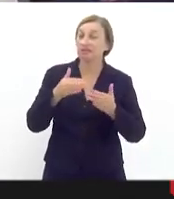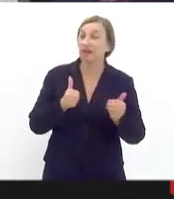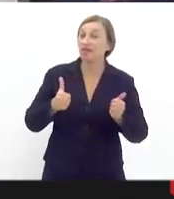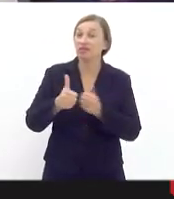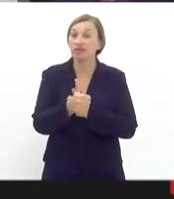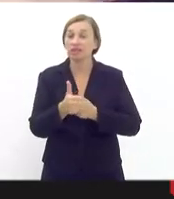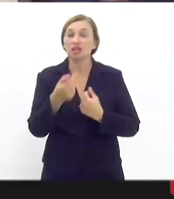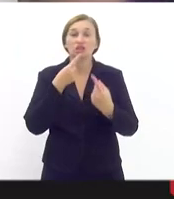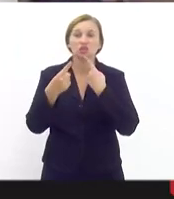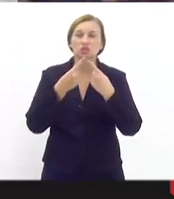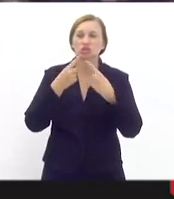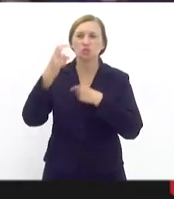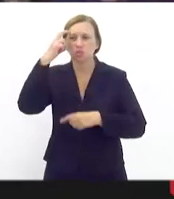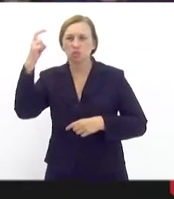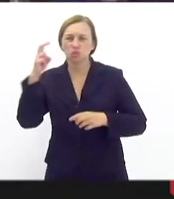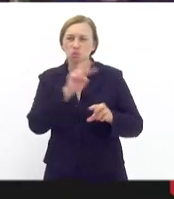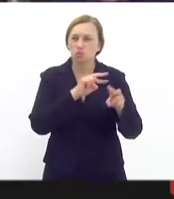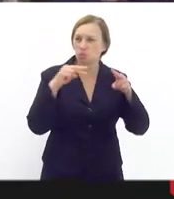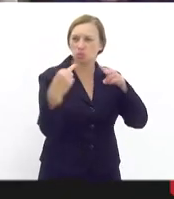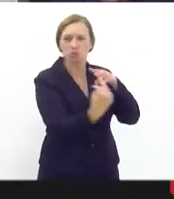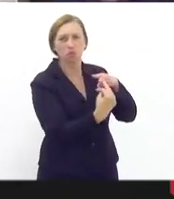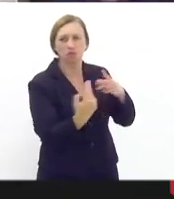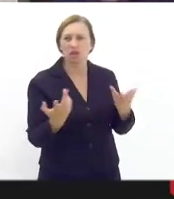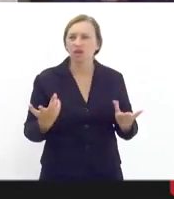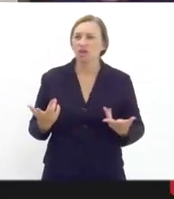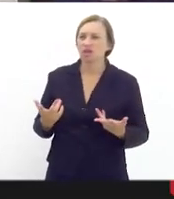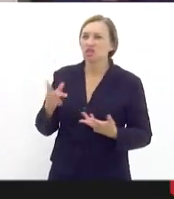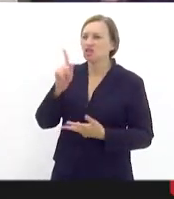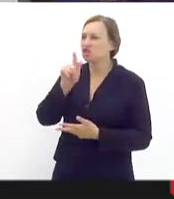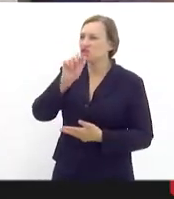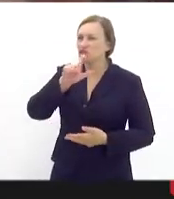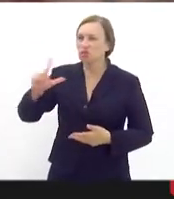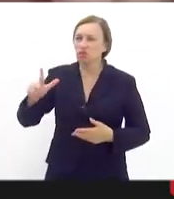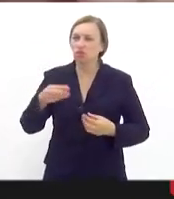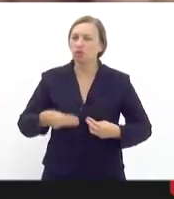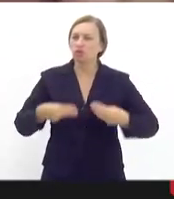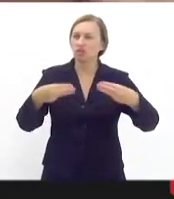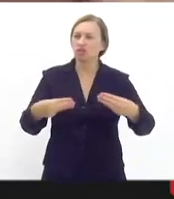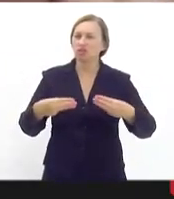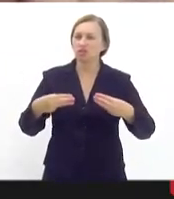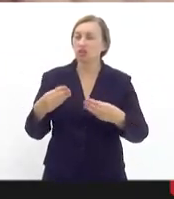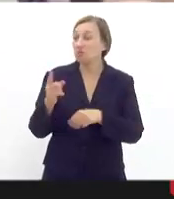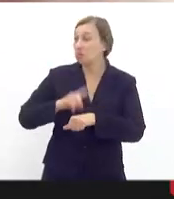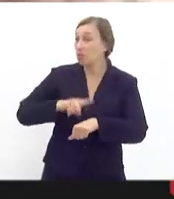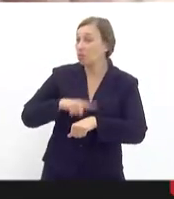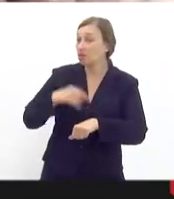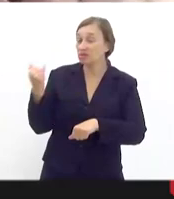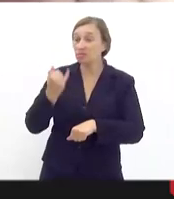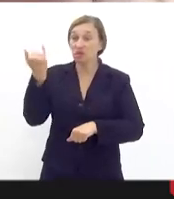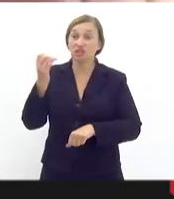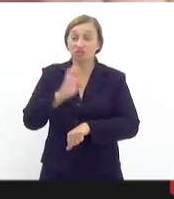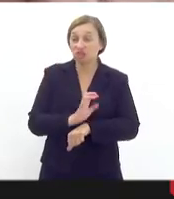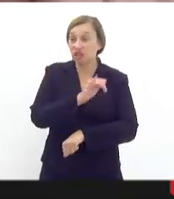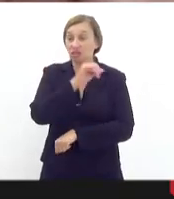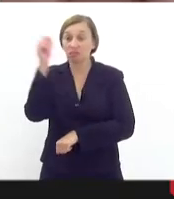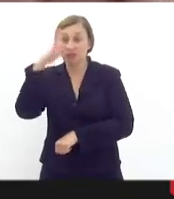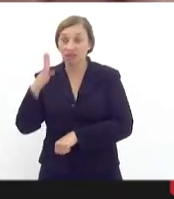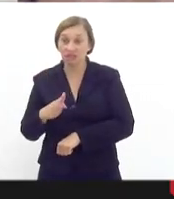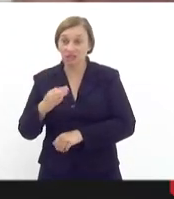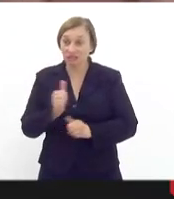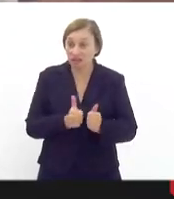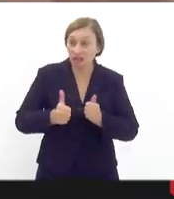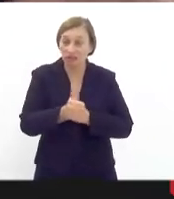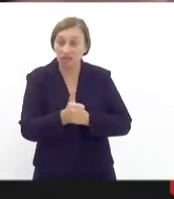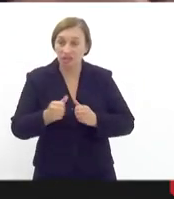frente, discutindo cultura digital. O Gil se lançou como ministro hacker. Era um dos raros momentos que o Estado brasileiro, eu diria que ele estava na frente